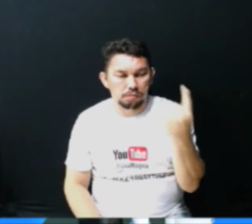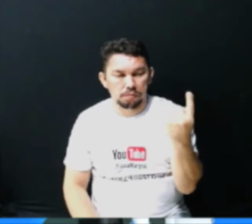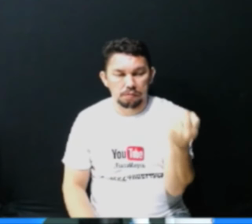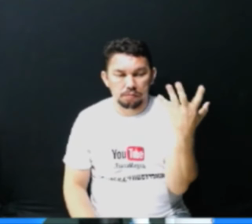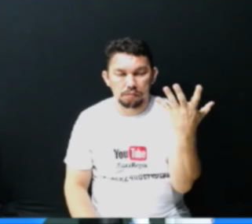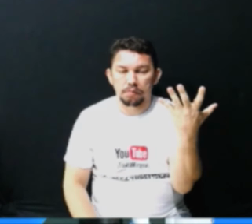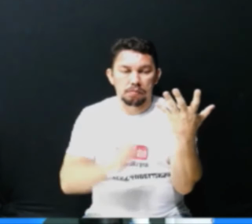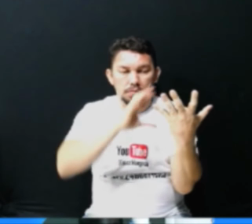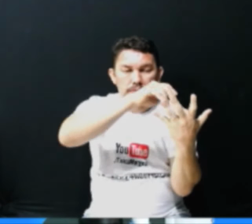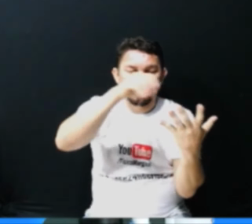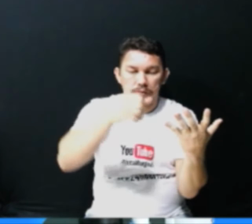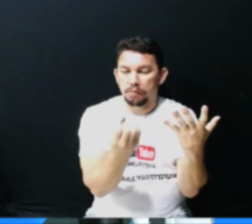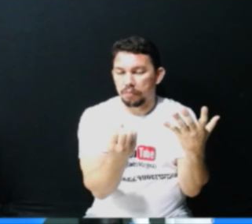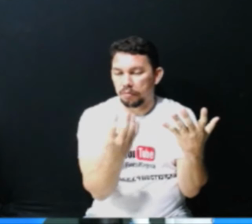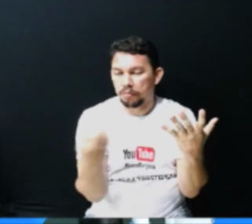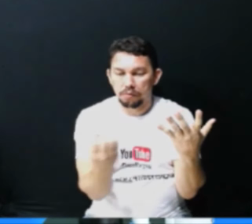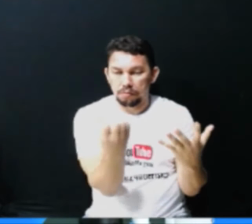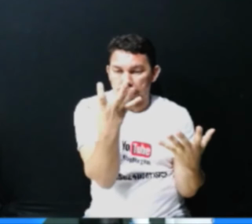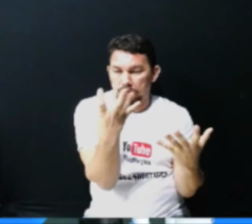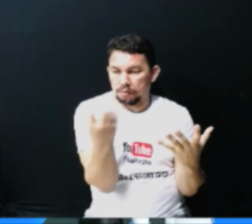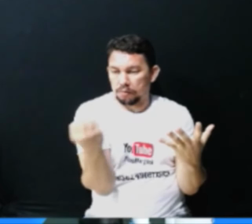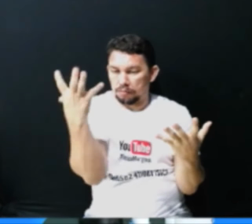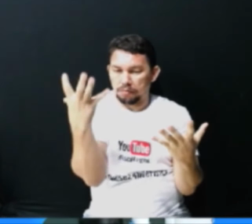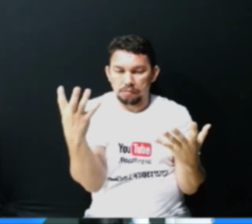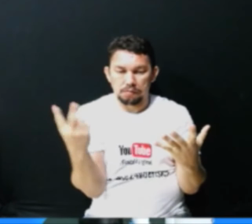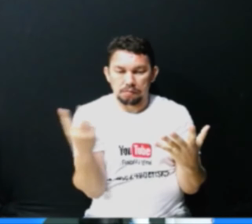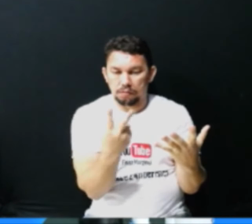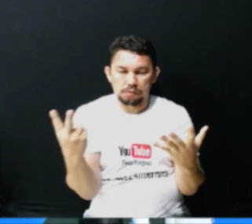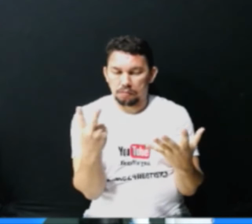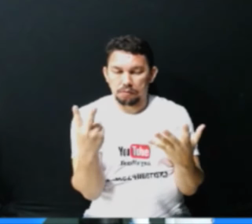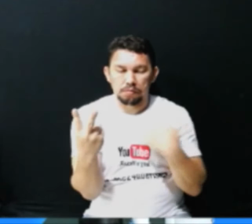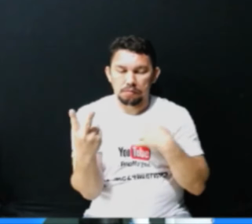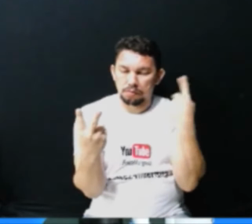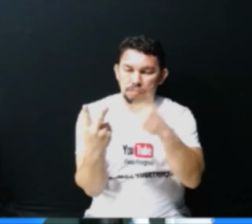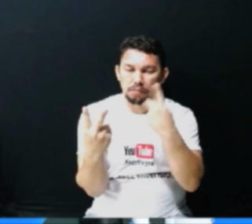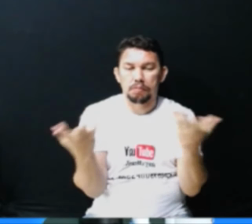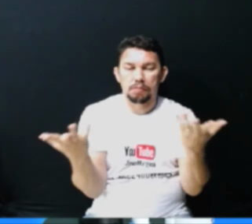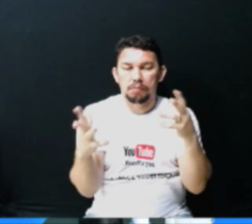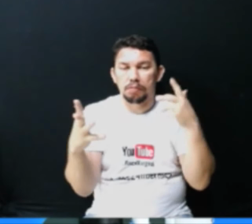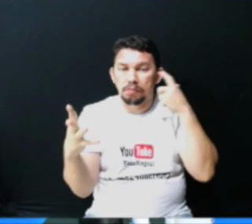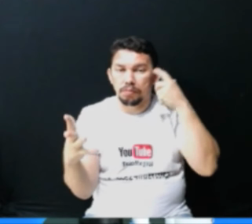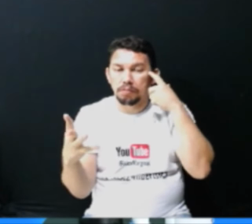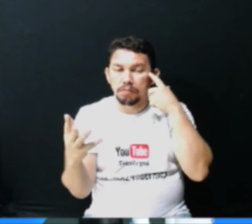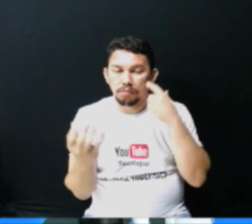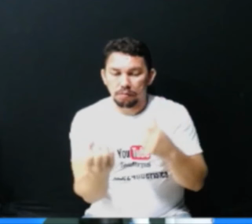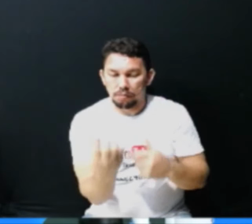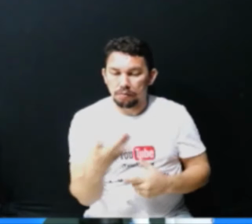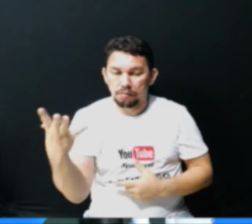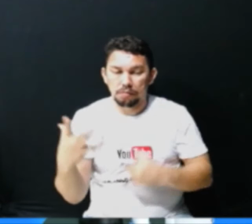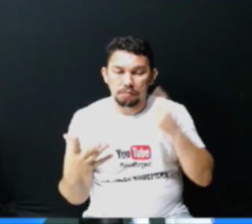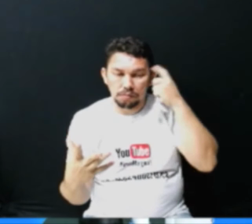lâmpada, a outra deve brilhar mais porque a corrente dividia e agora não divide mais. Então, em vez dele pensar na divisão da corrente total, ele pensa na soma das